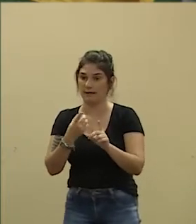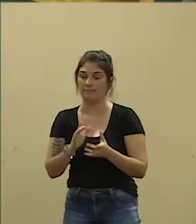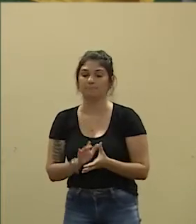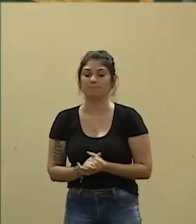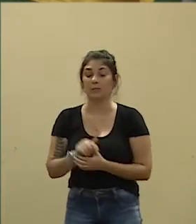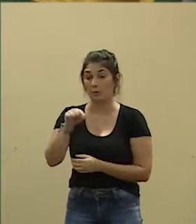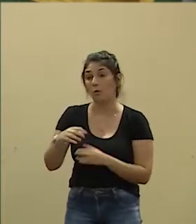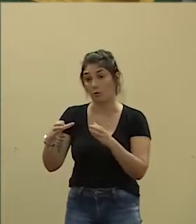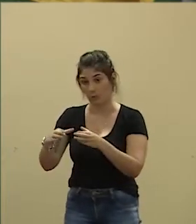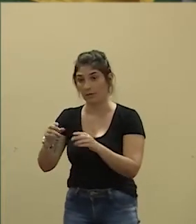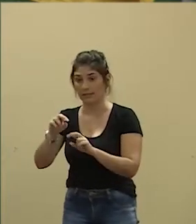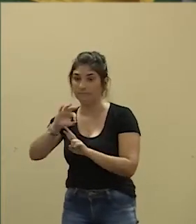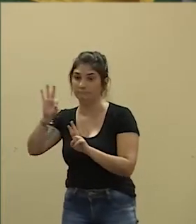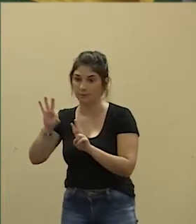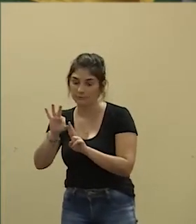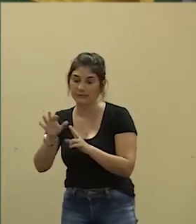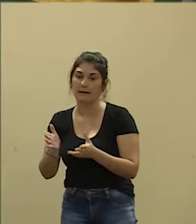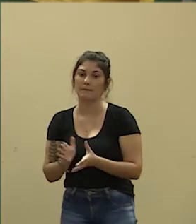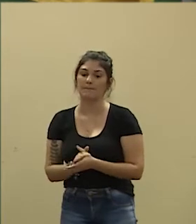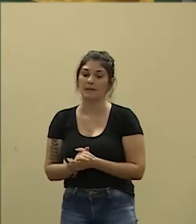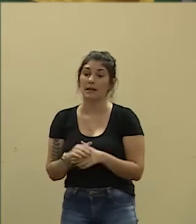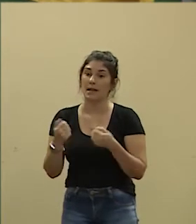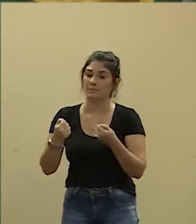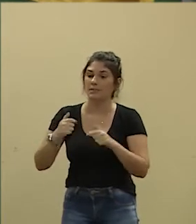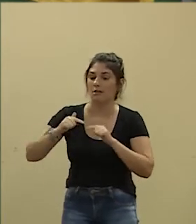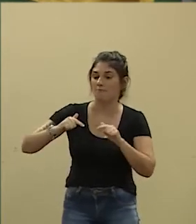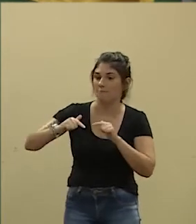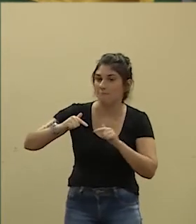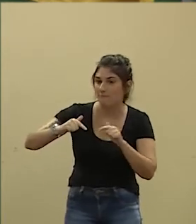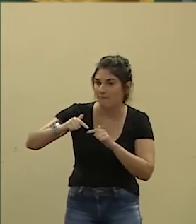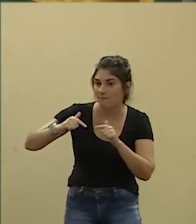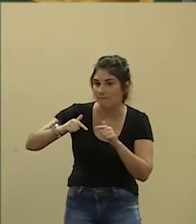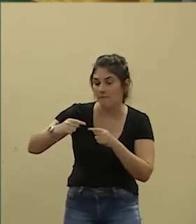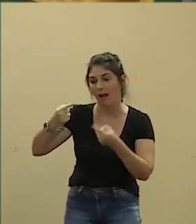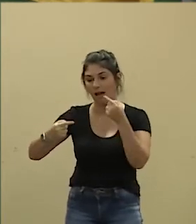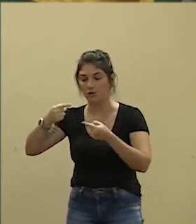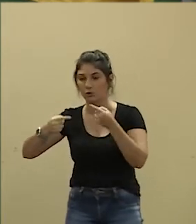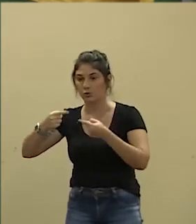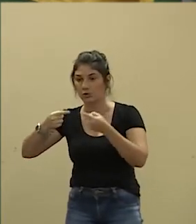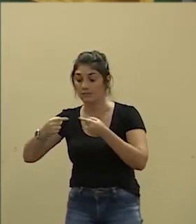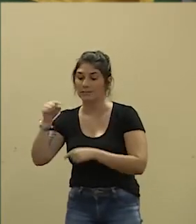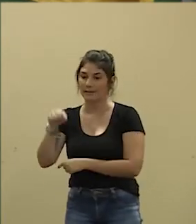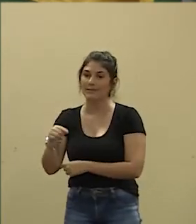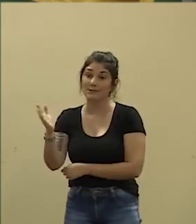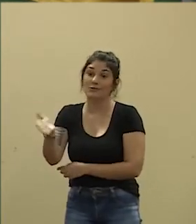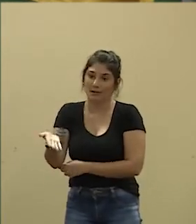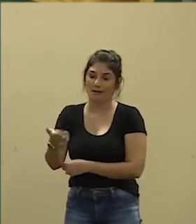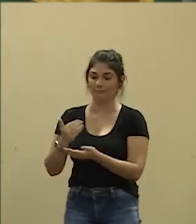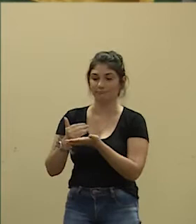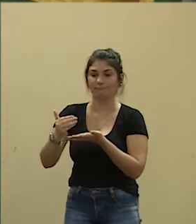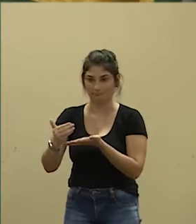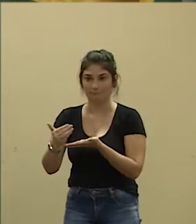a gente te precisa né batalha esse desafio mas a gente já vem fazendo é e como a gente vem fazendo isso é